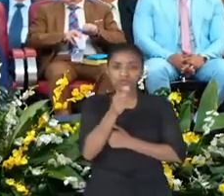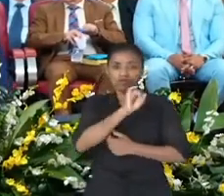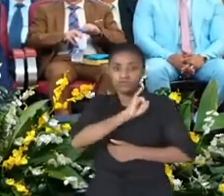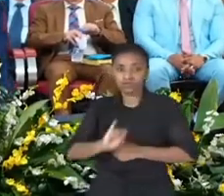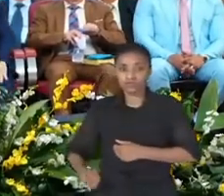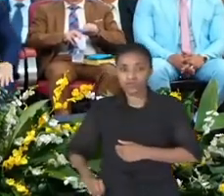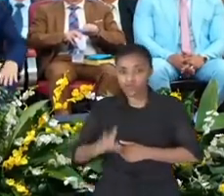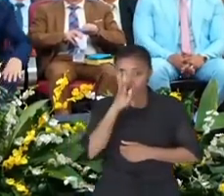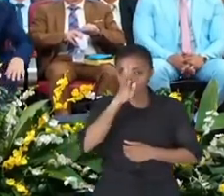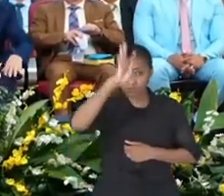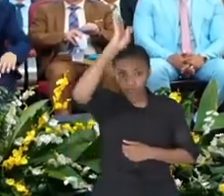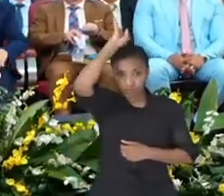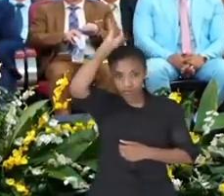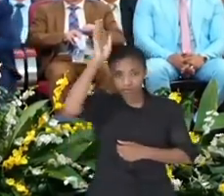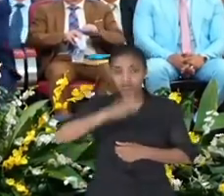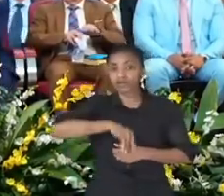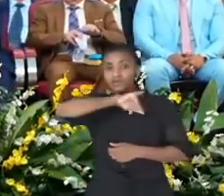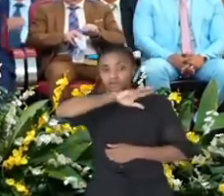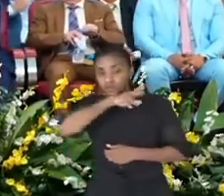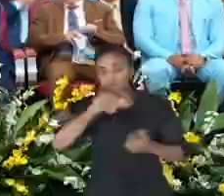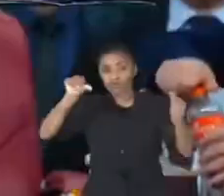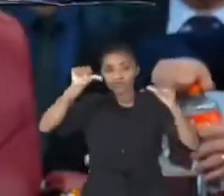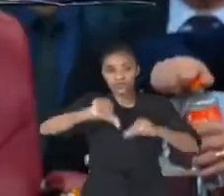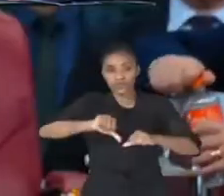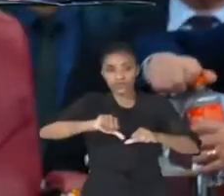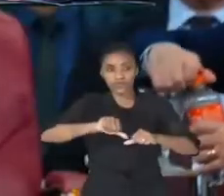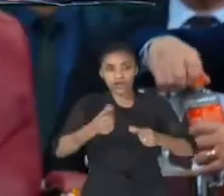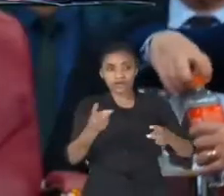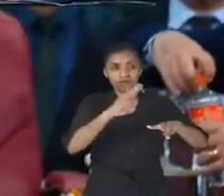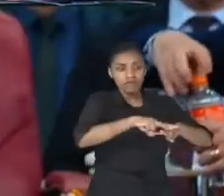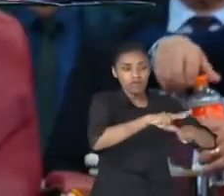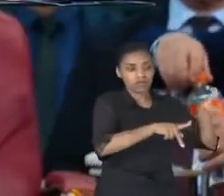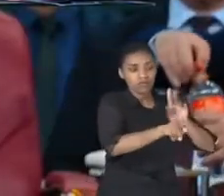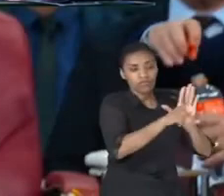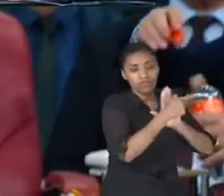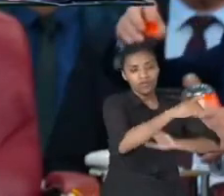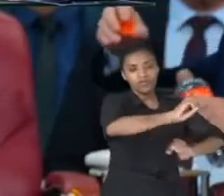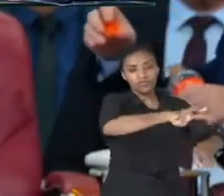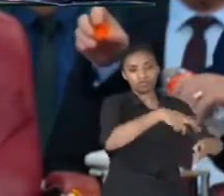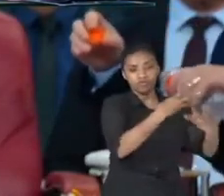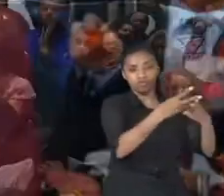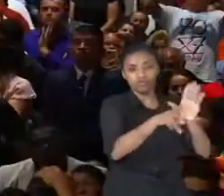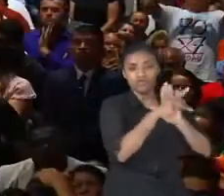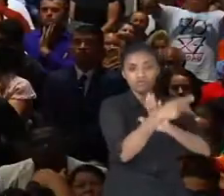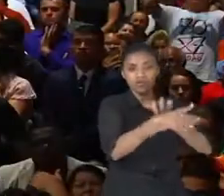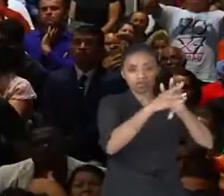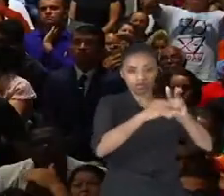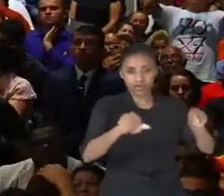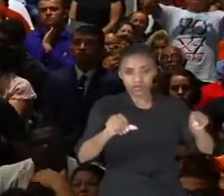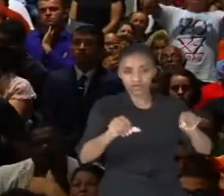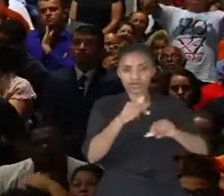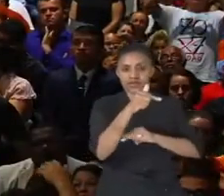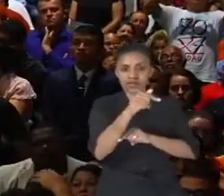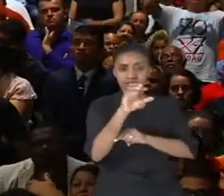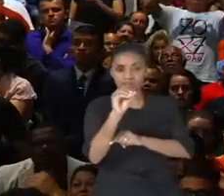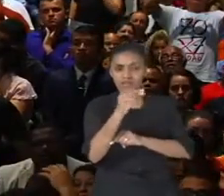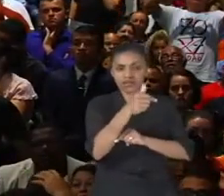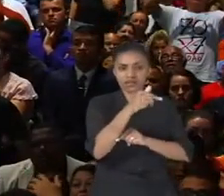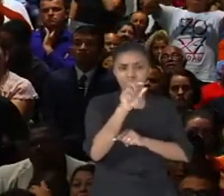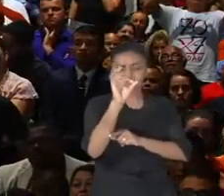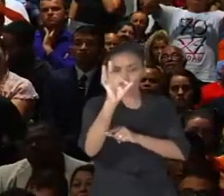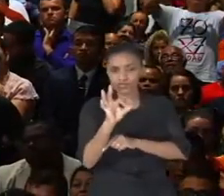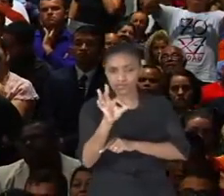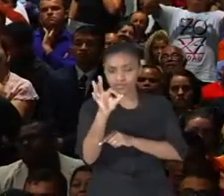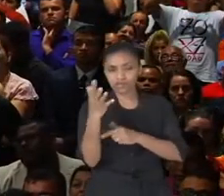mais cruel da história, oprimiu os judeus dentro da sua própria terra. 70, 75% daquilo que eles produziam